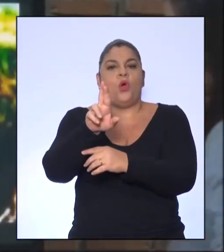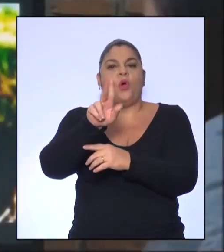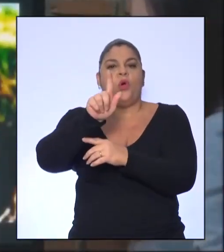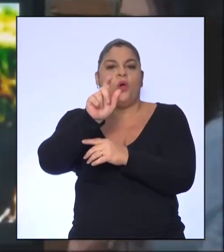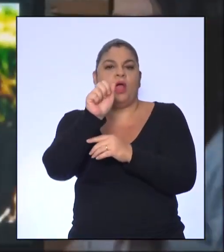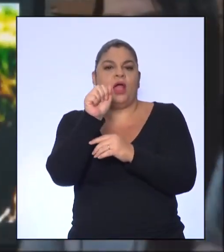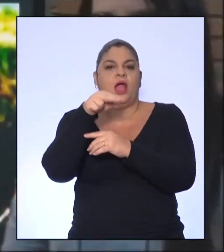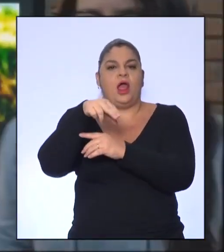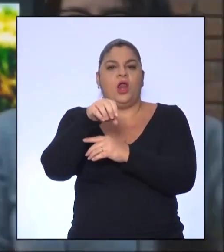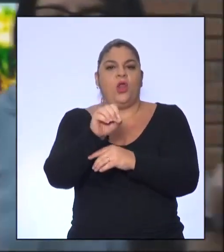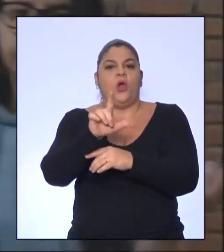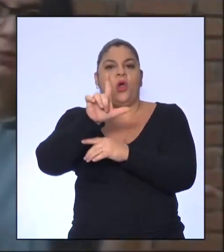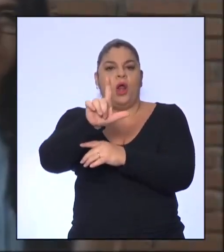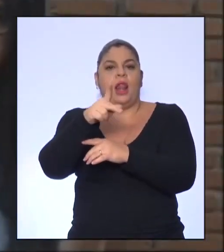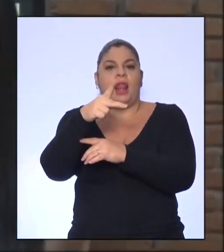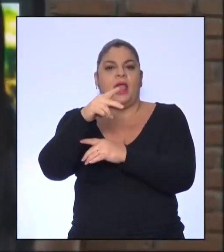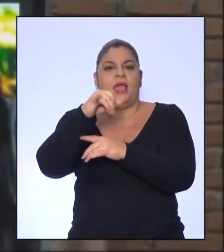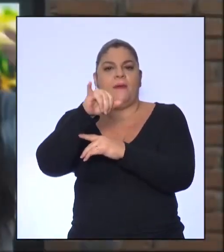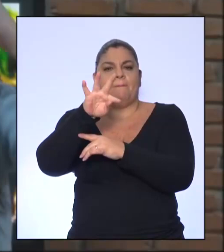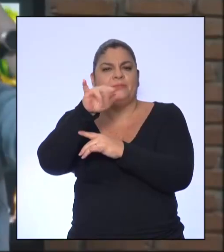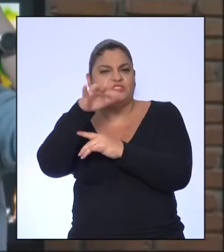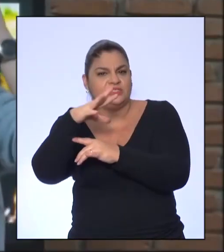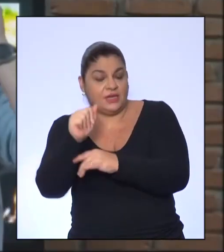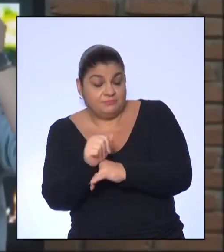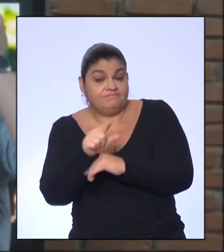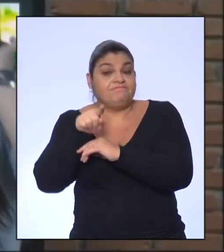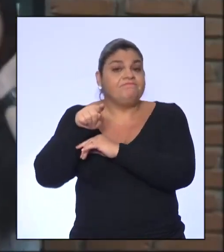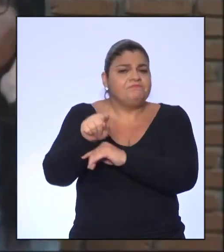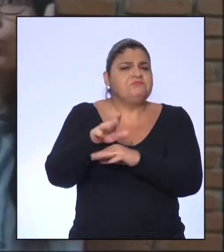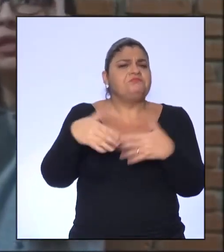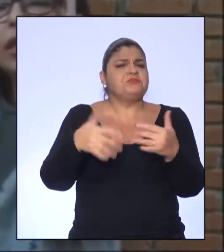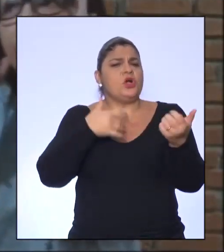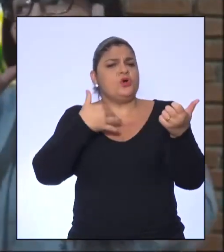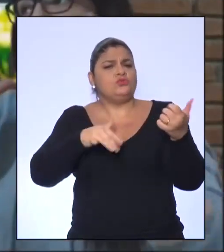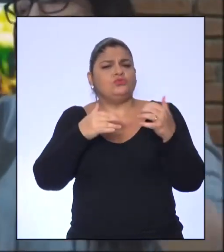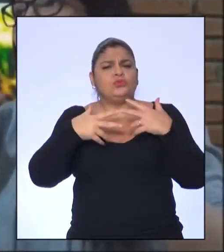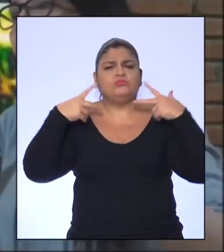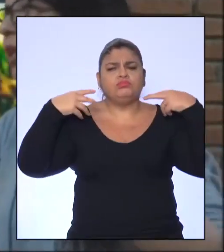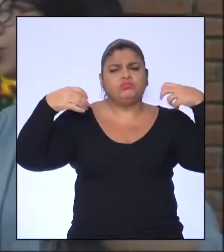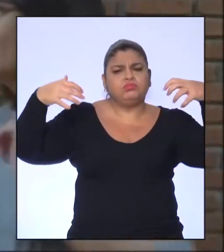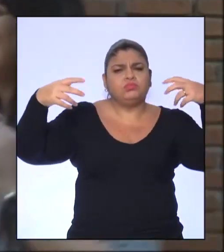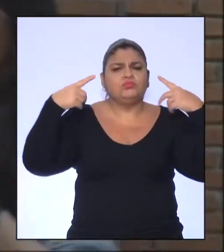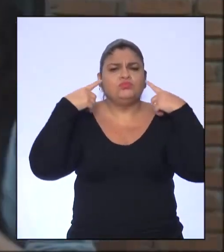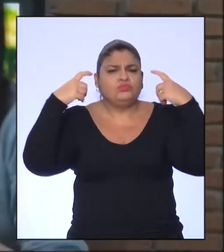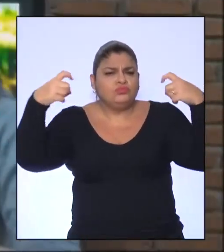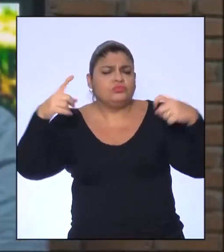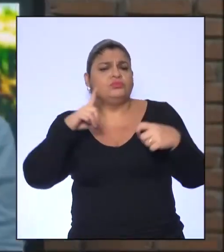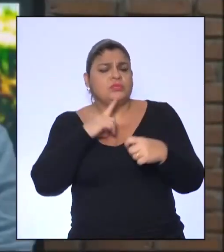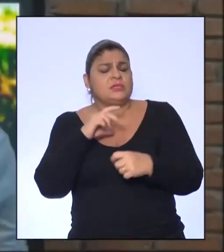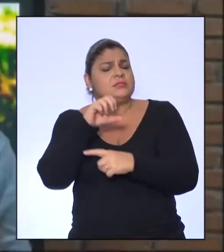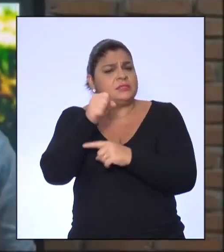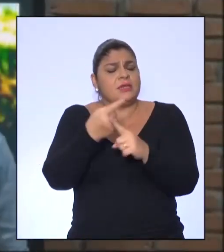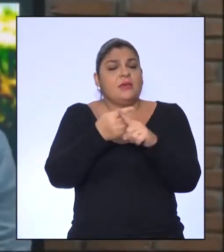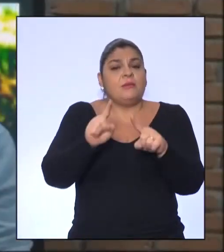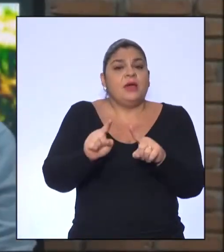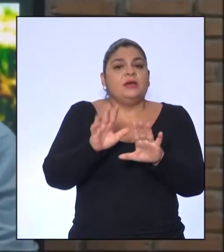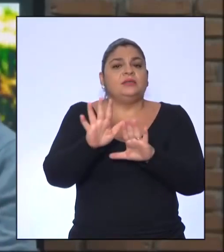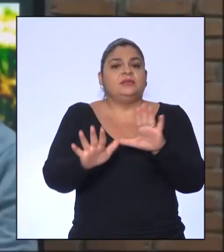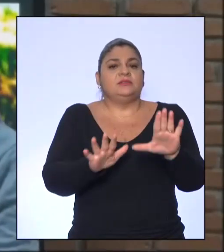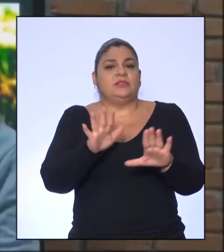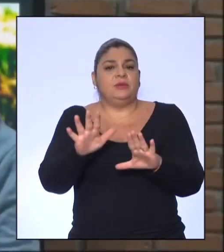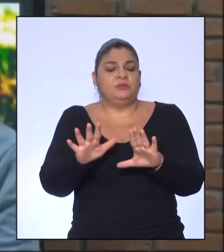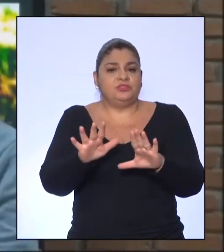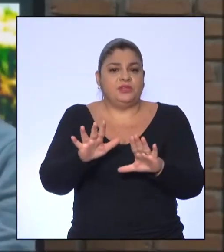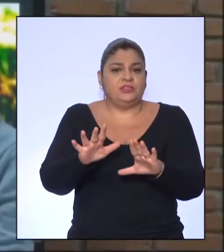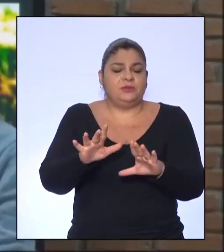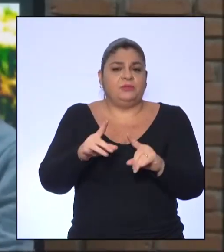bonitinho, ele vai emitir um som. Ah, professora, mas ele pode emitir o som se outro som se ele estiver desafinado. Mas não vamos considerar